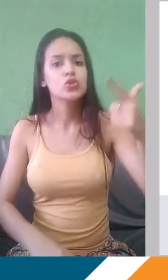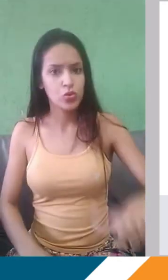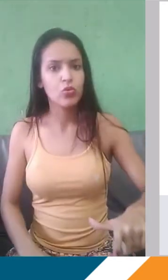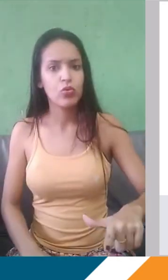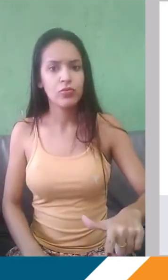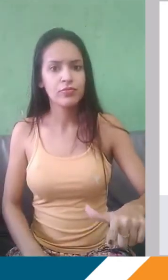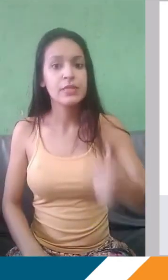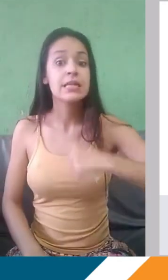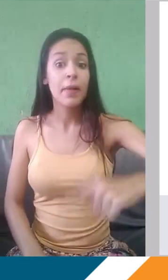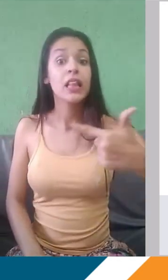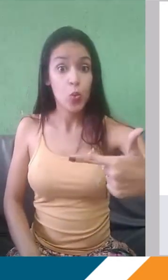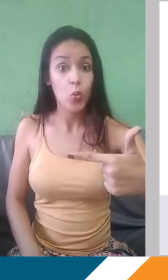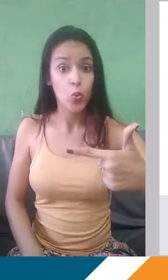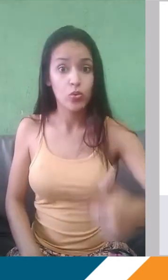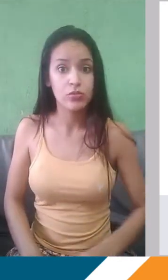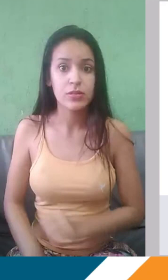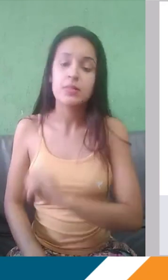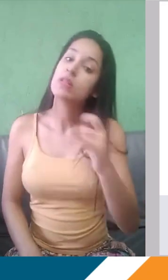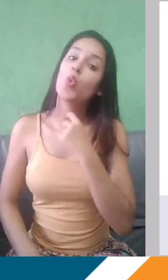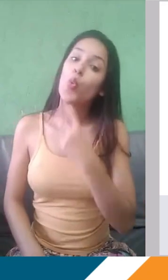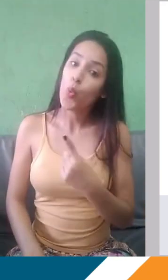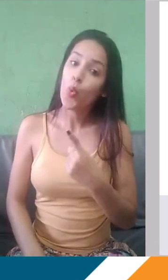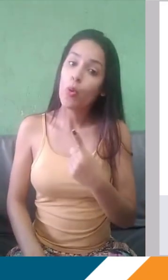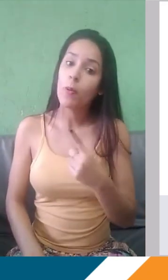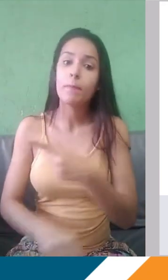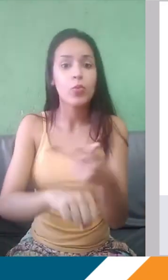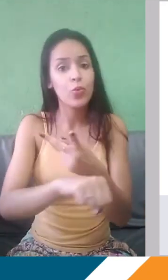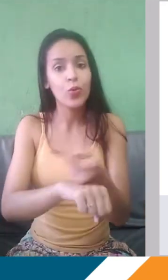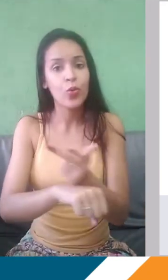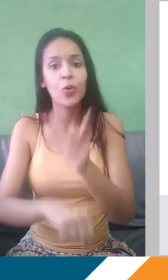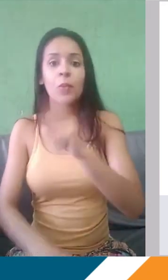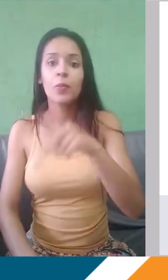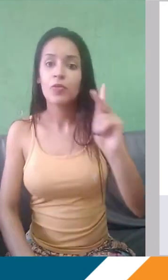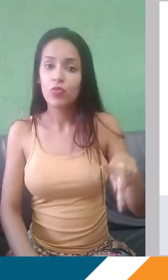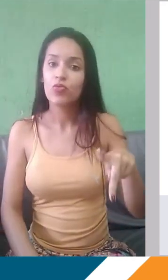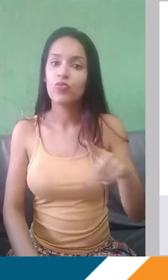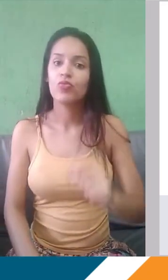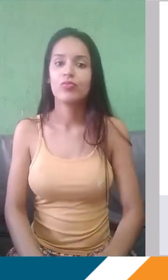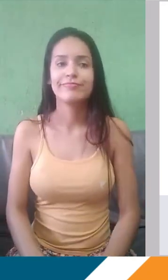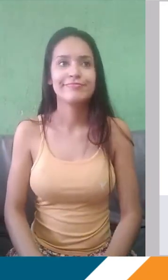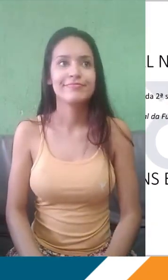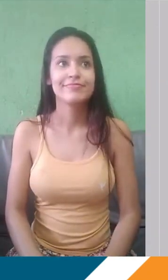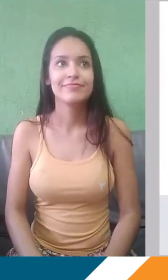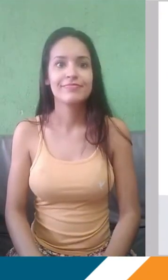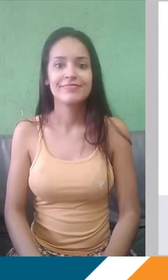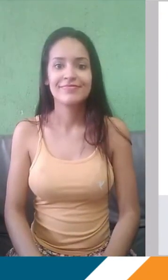o vídeo da semana 2. Em caso de dúvidas, o mediador do seu polo deverá ser consultado.